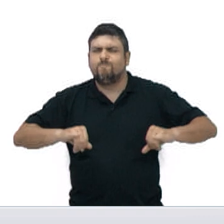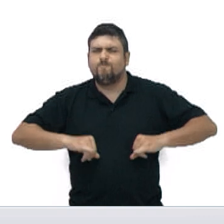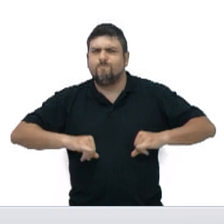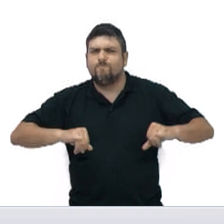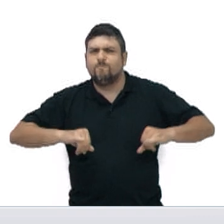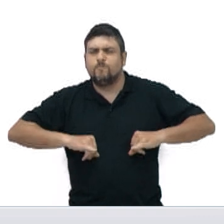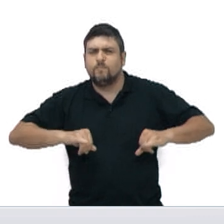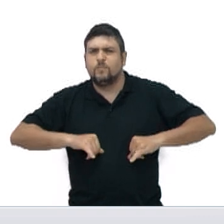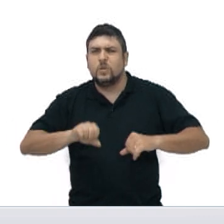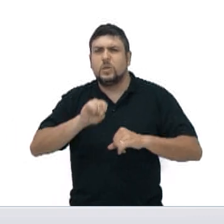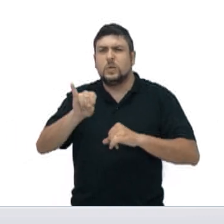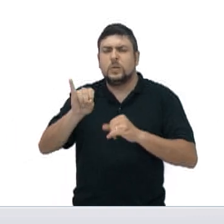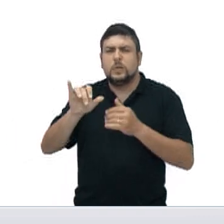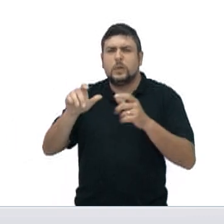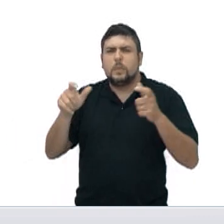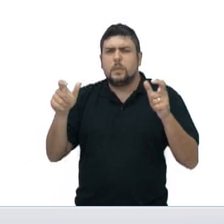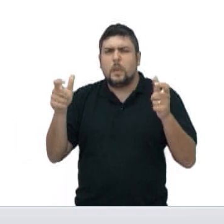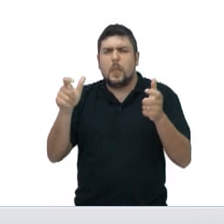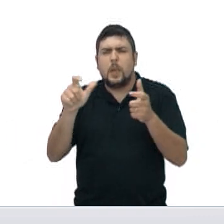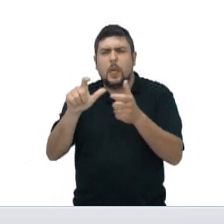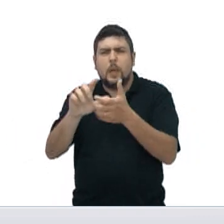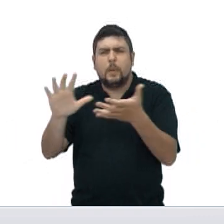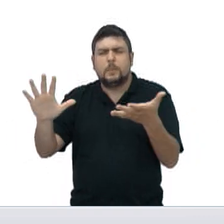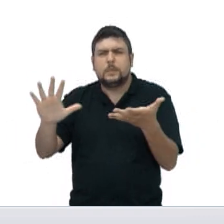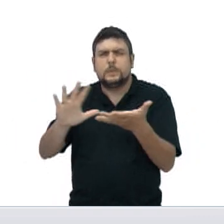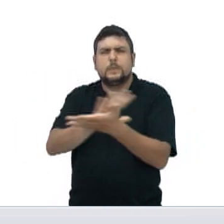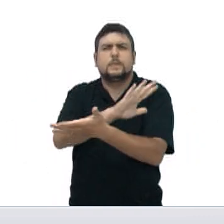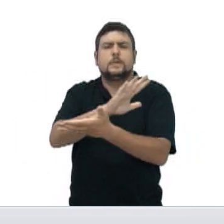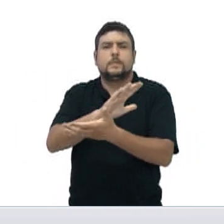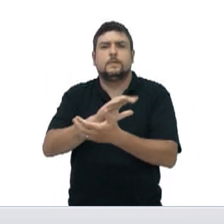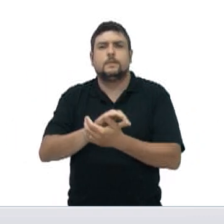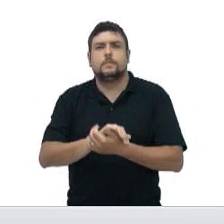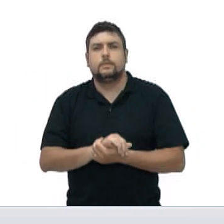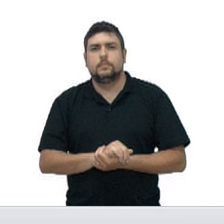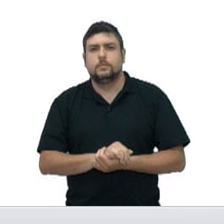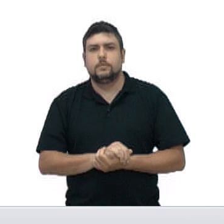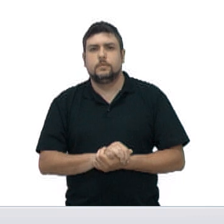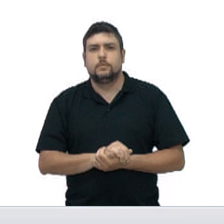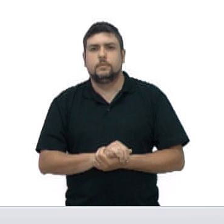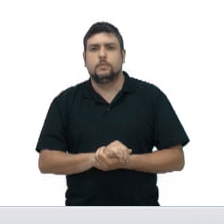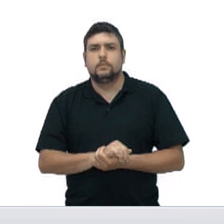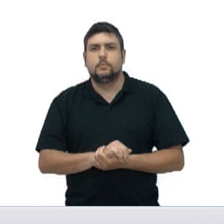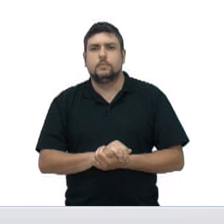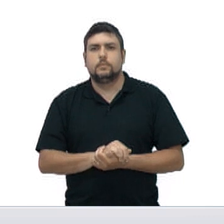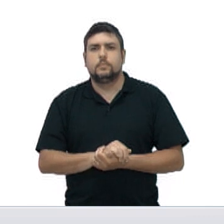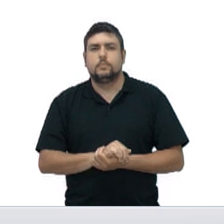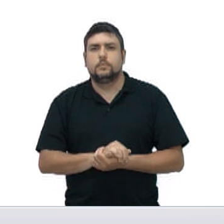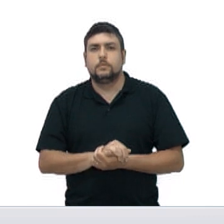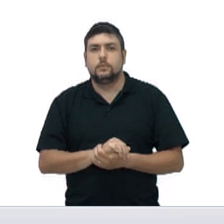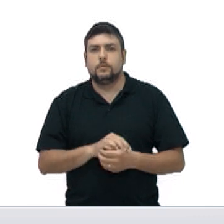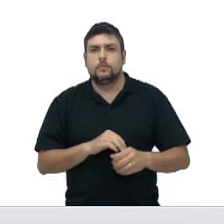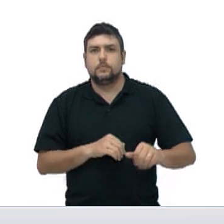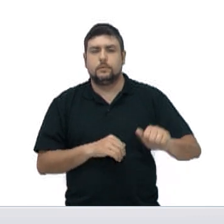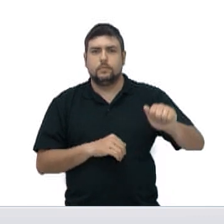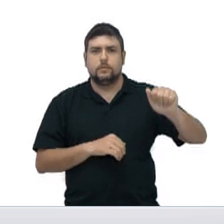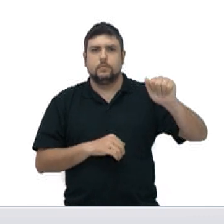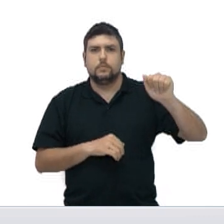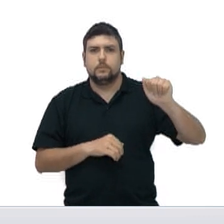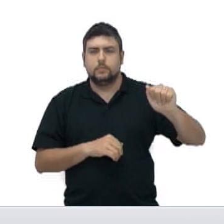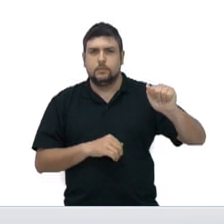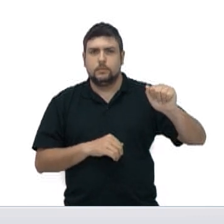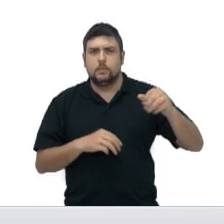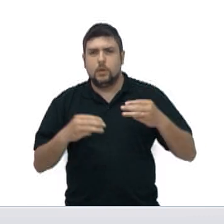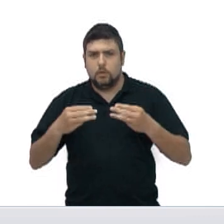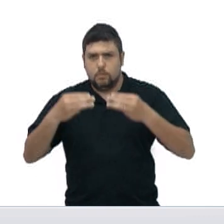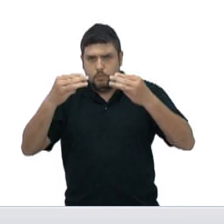da biodiversidade? Aí vem as questões, vem as alternativas. Letra A, o